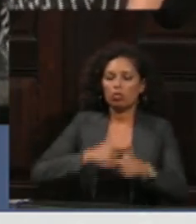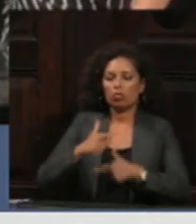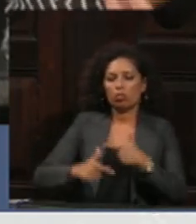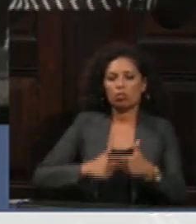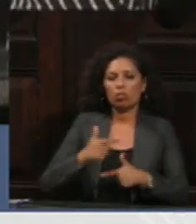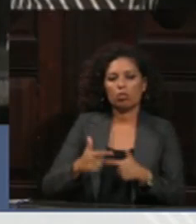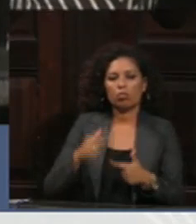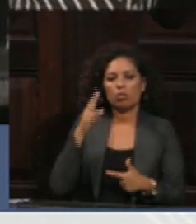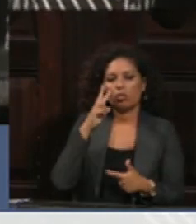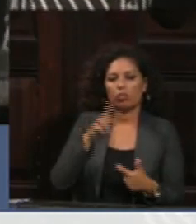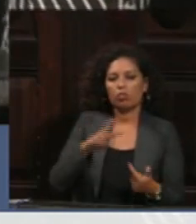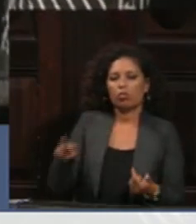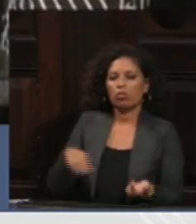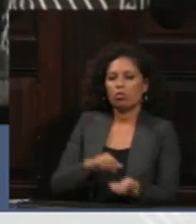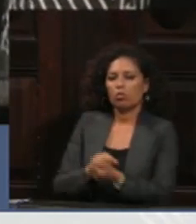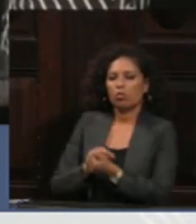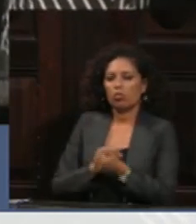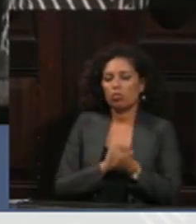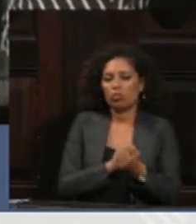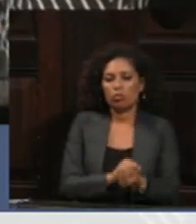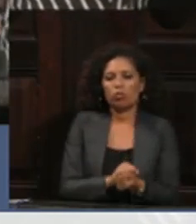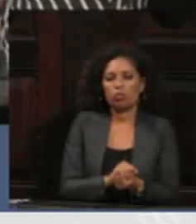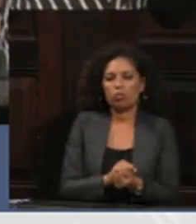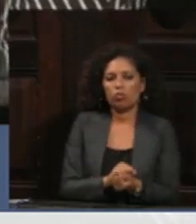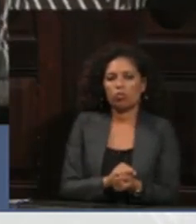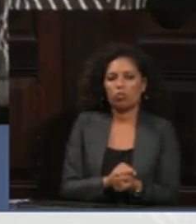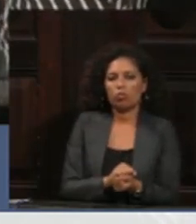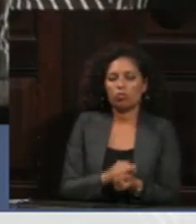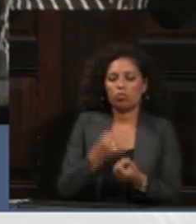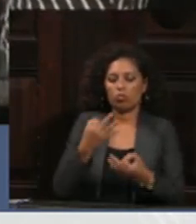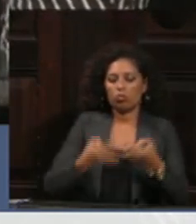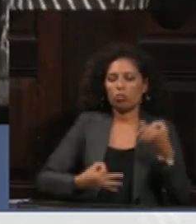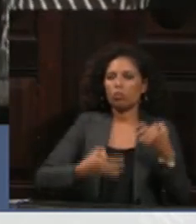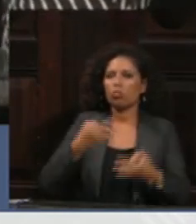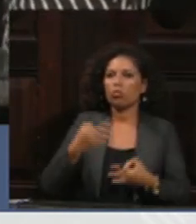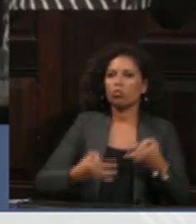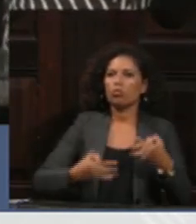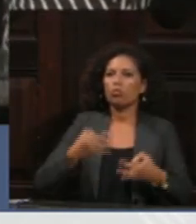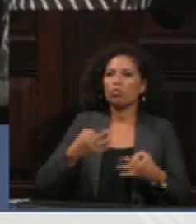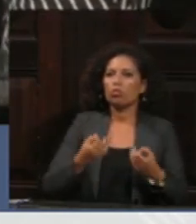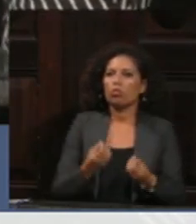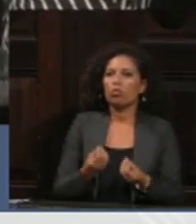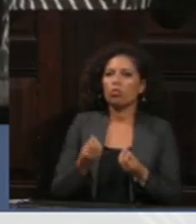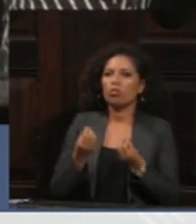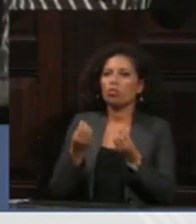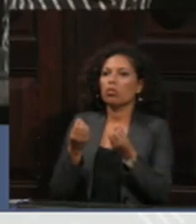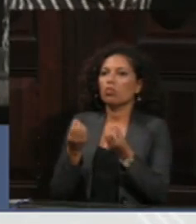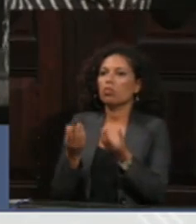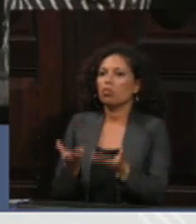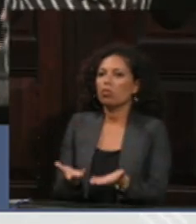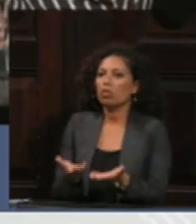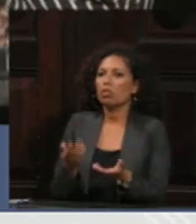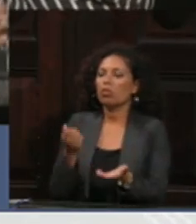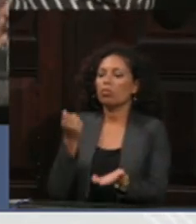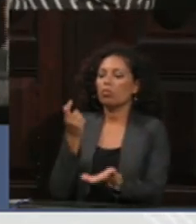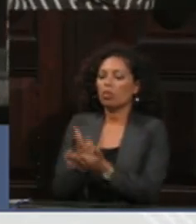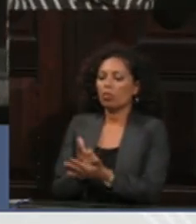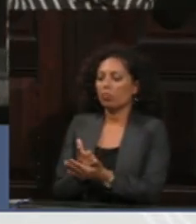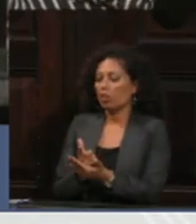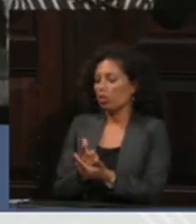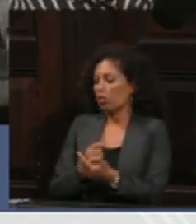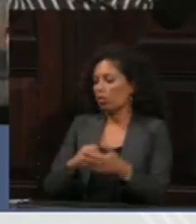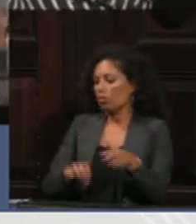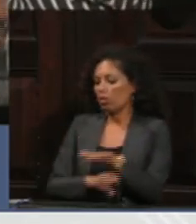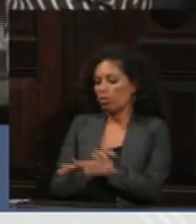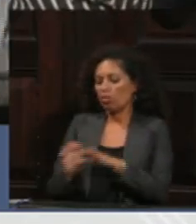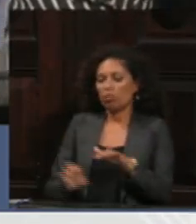ter um entendimento junto ao juiz que concedeu esse bloqueio para que a gente possa fazer o pagamento, para que a empresa